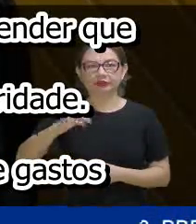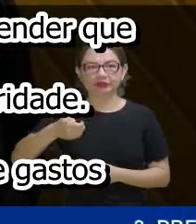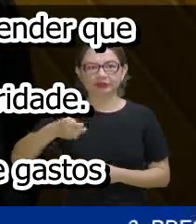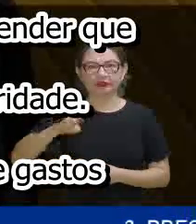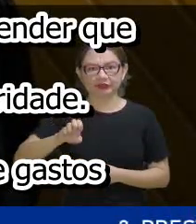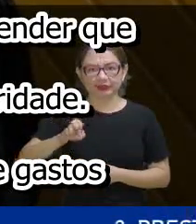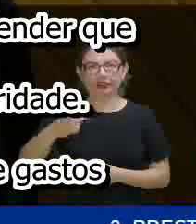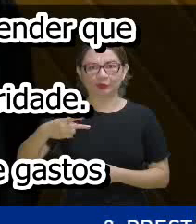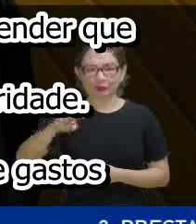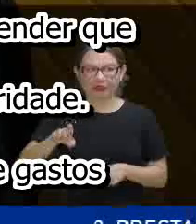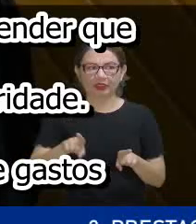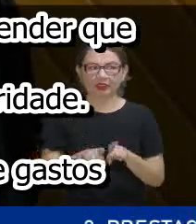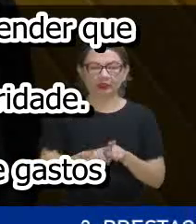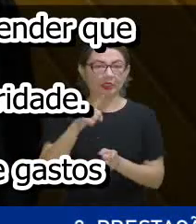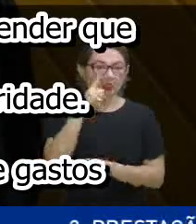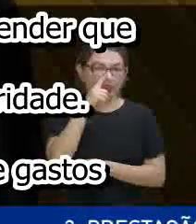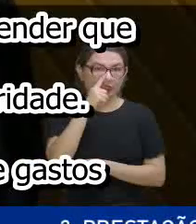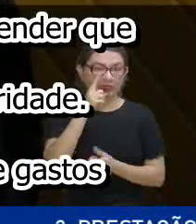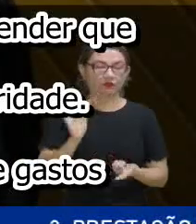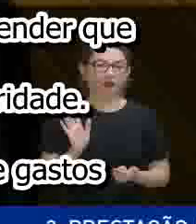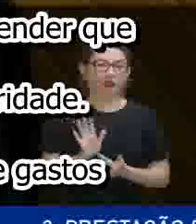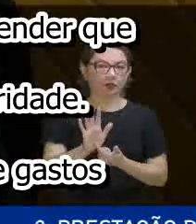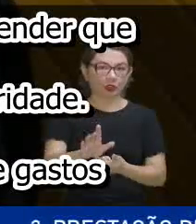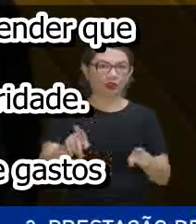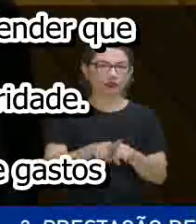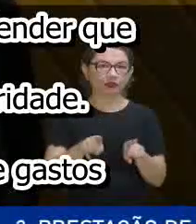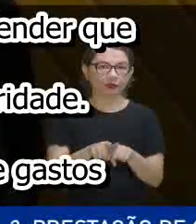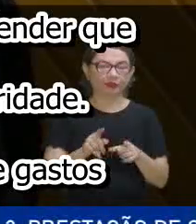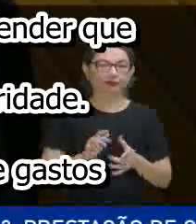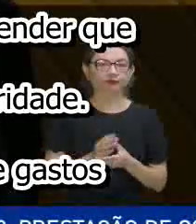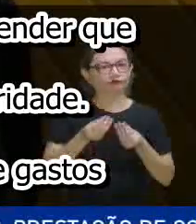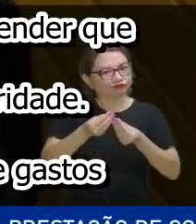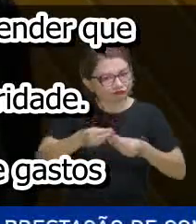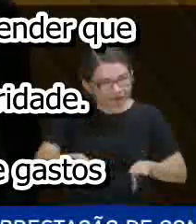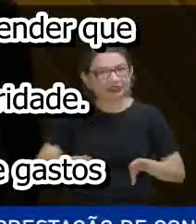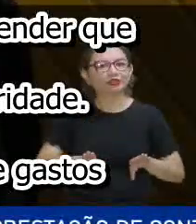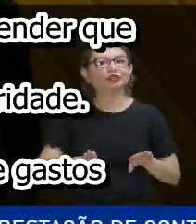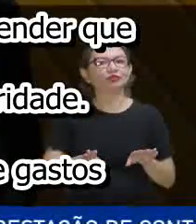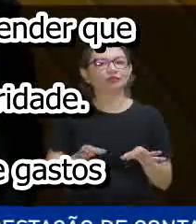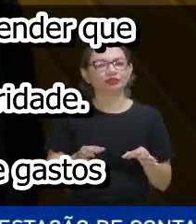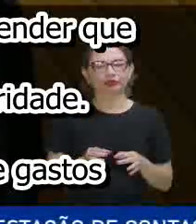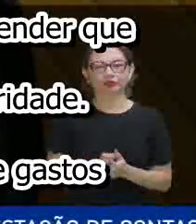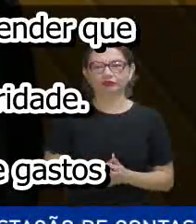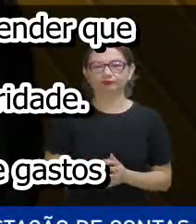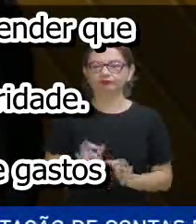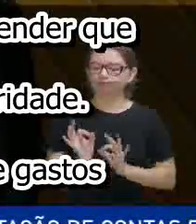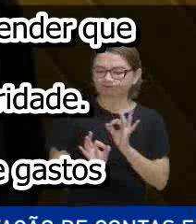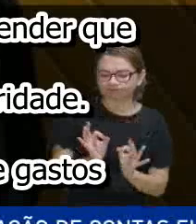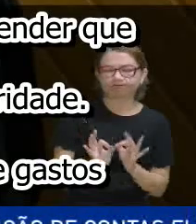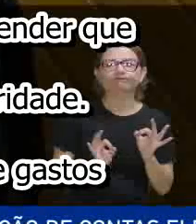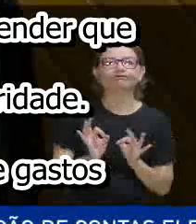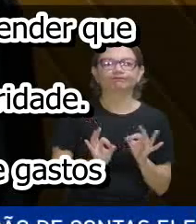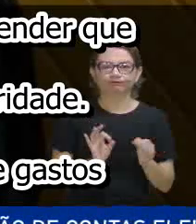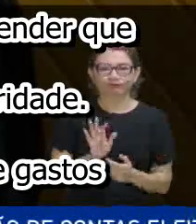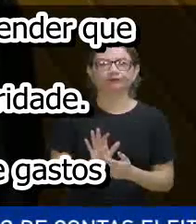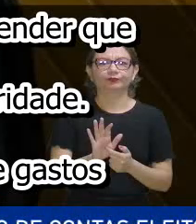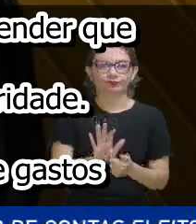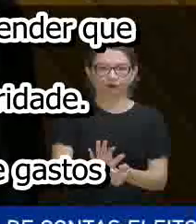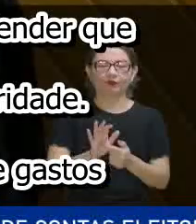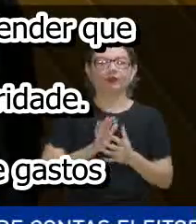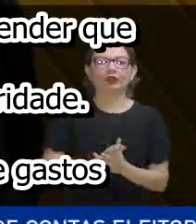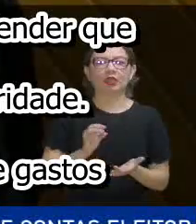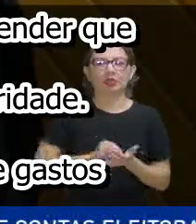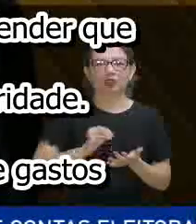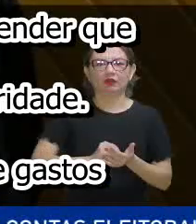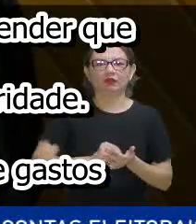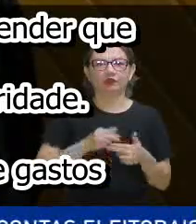contas, ao entender que as falhas remanescentes comprometeram sua regularidade. As irregularidades apontadas referiam-se à omissão